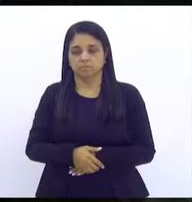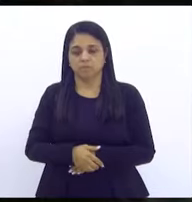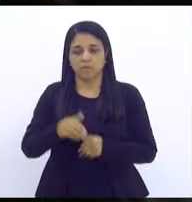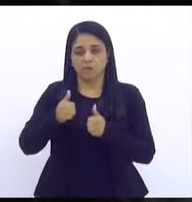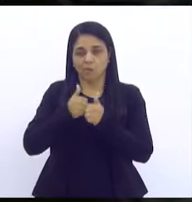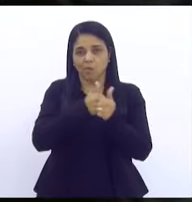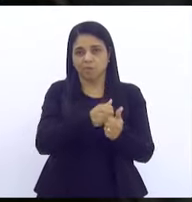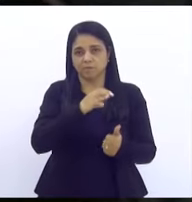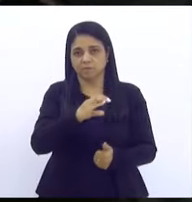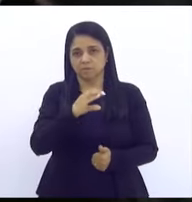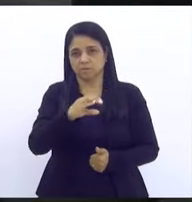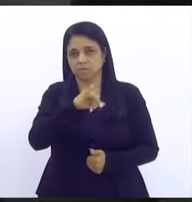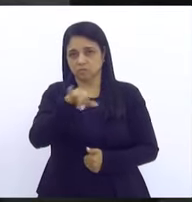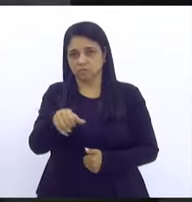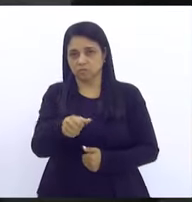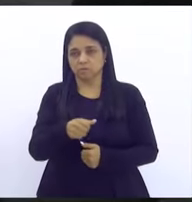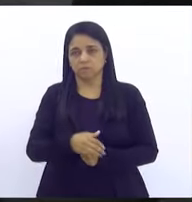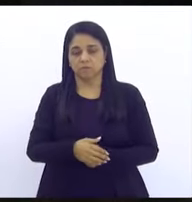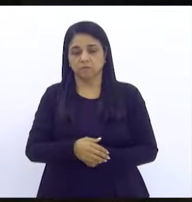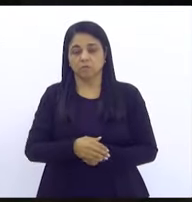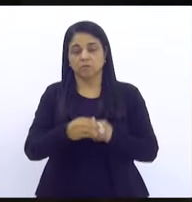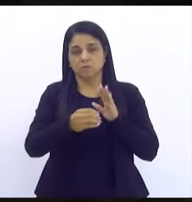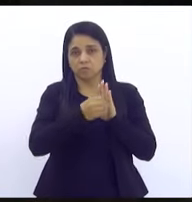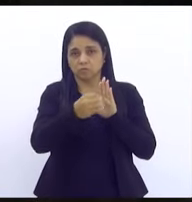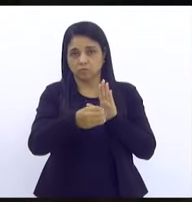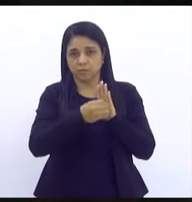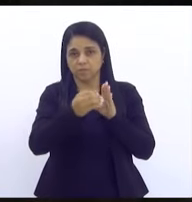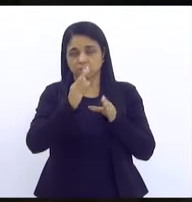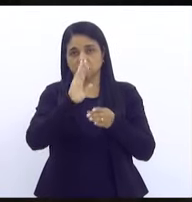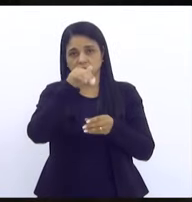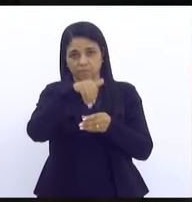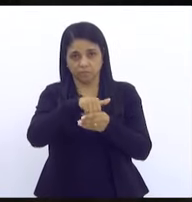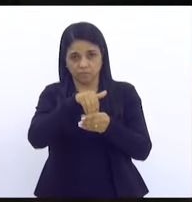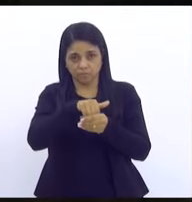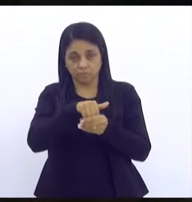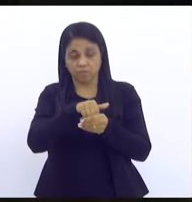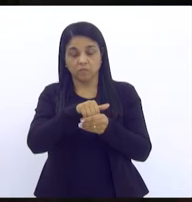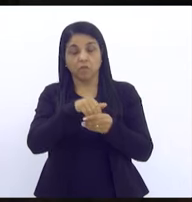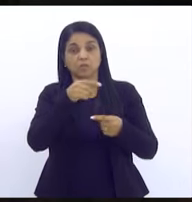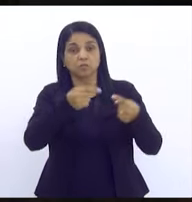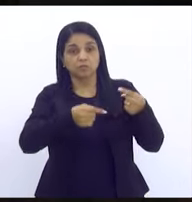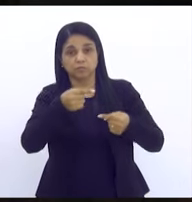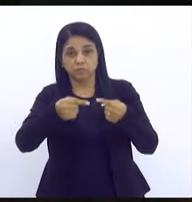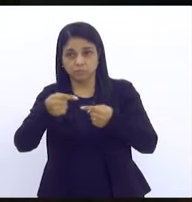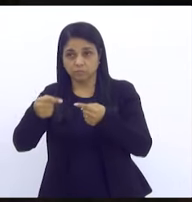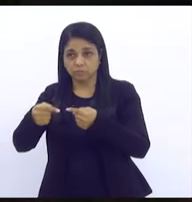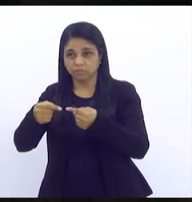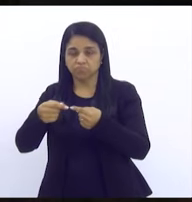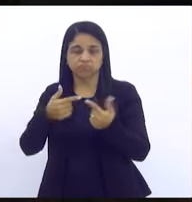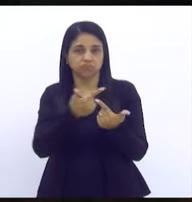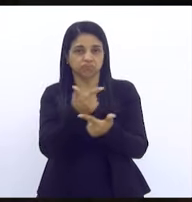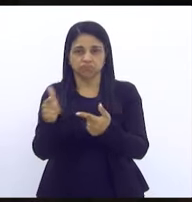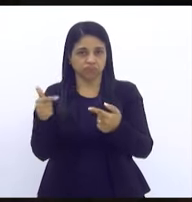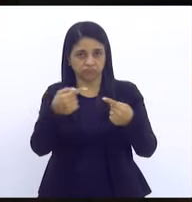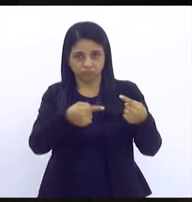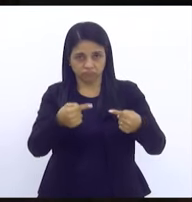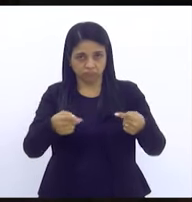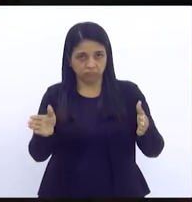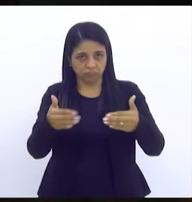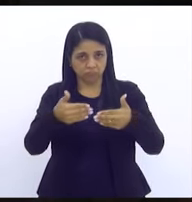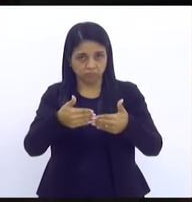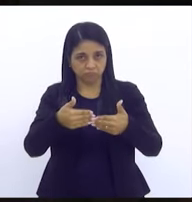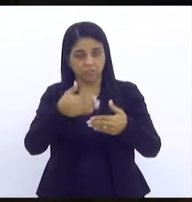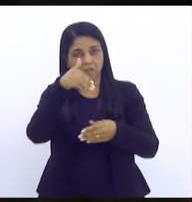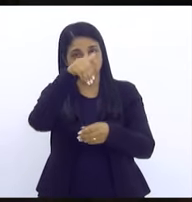Acompanha a CCJ, presidente. Com os pareceres emitidos, em discussão, não havendo quem queira discutir,